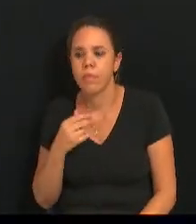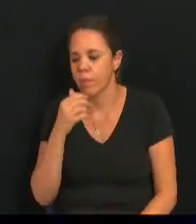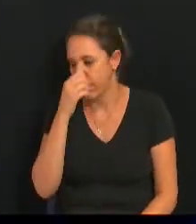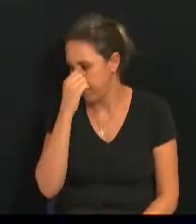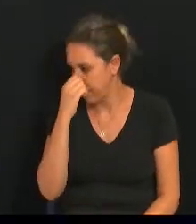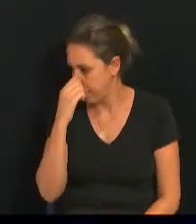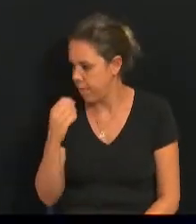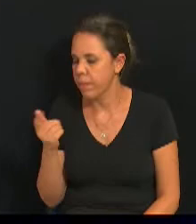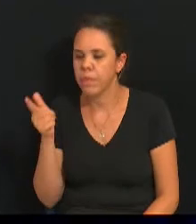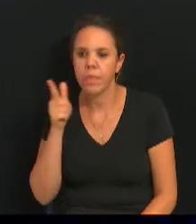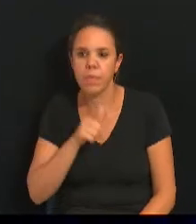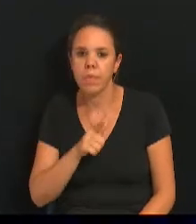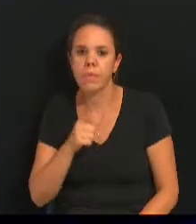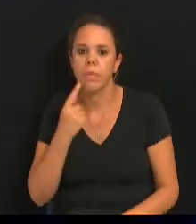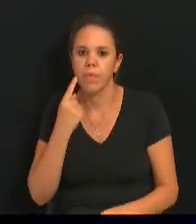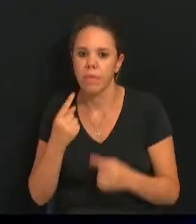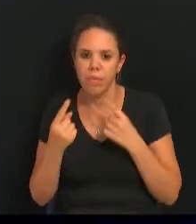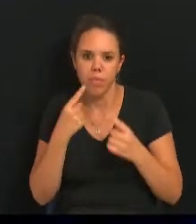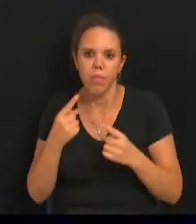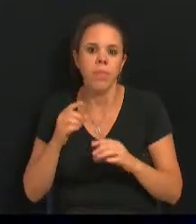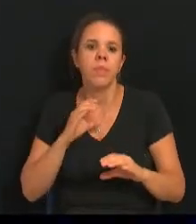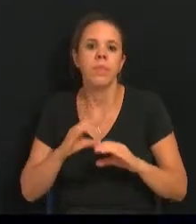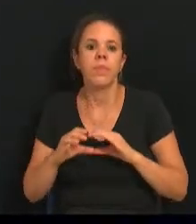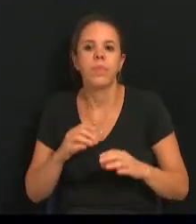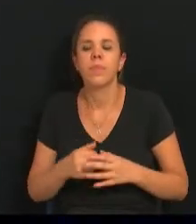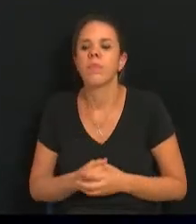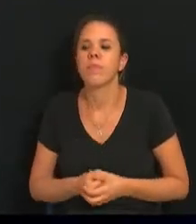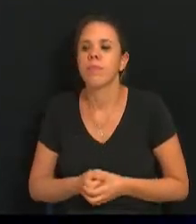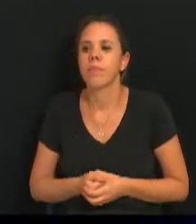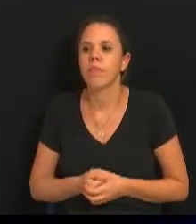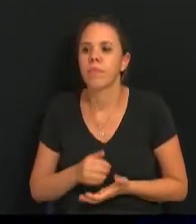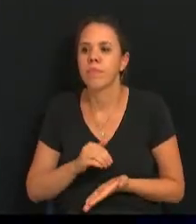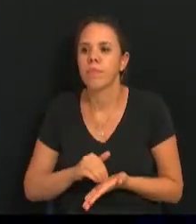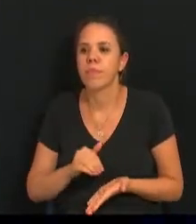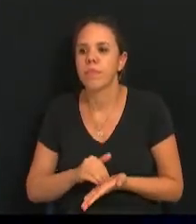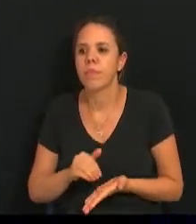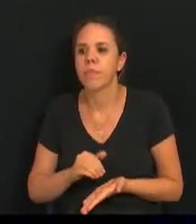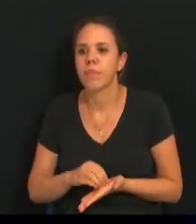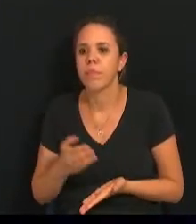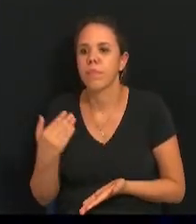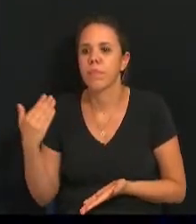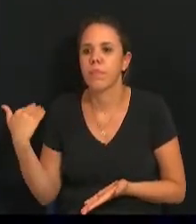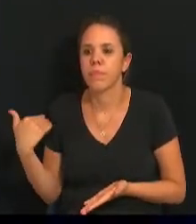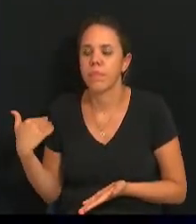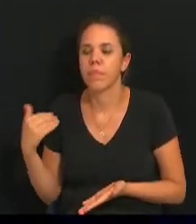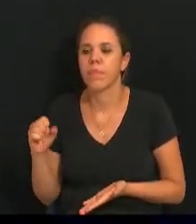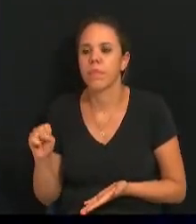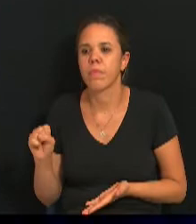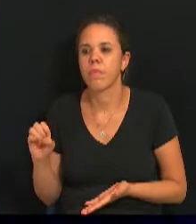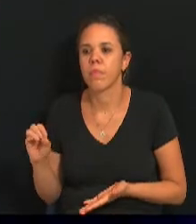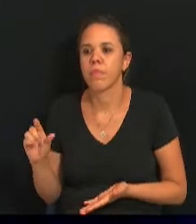gente conseguiu diálogo com a secretária da época, que foi a Solange,